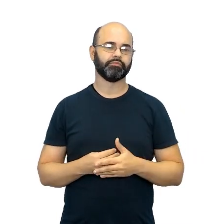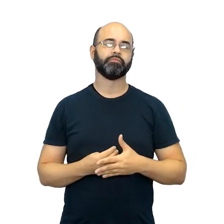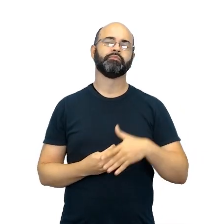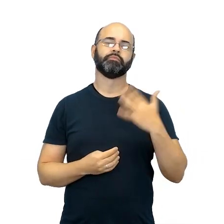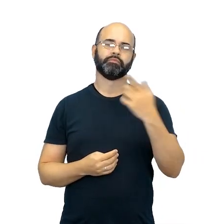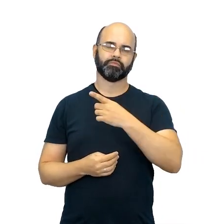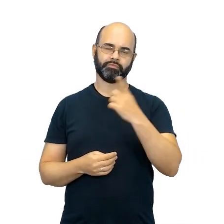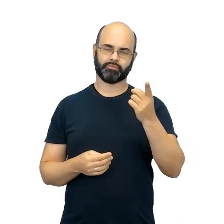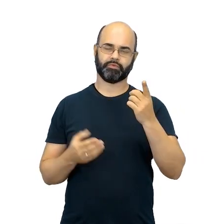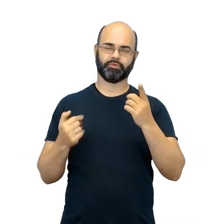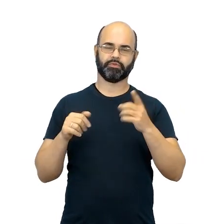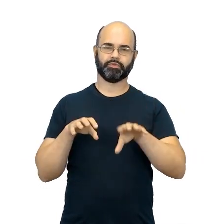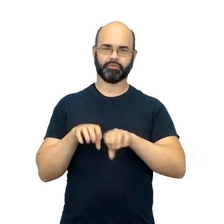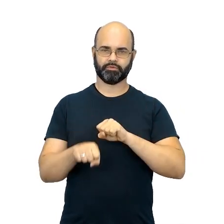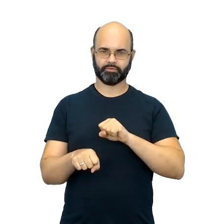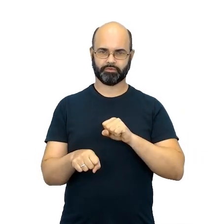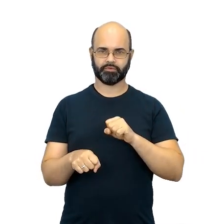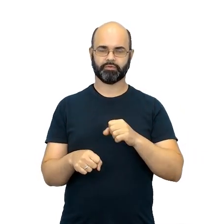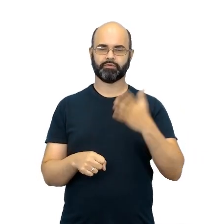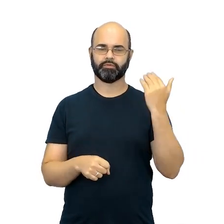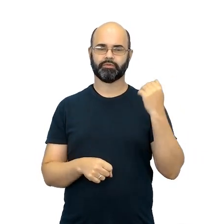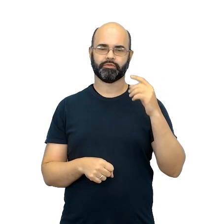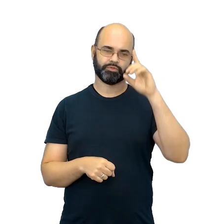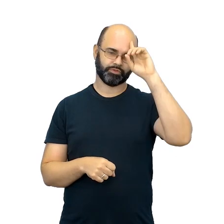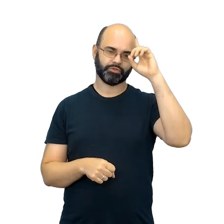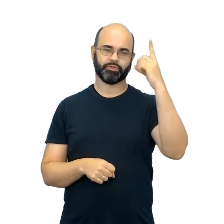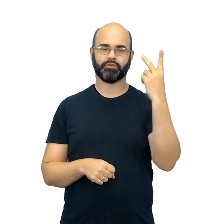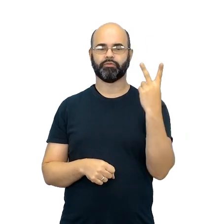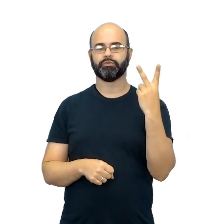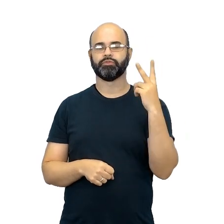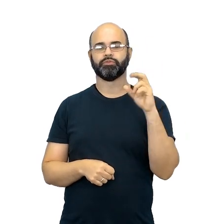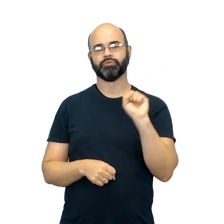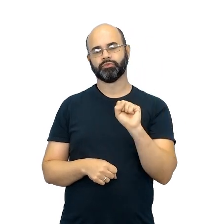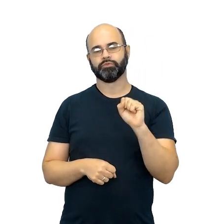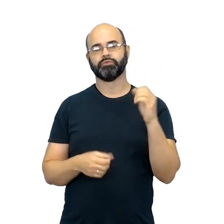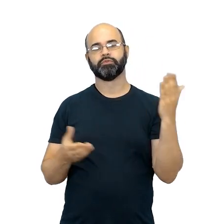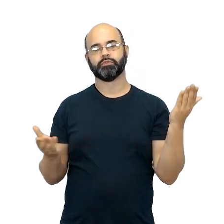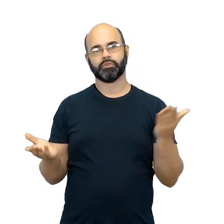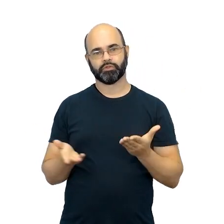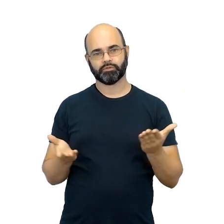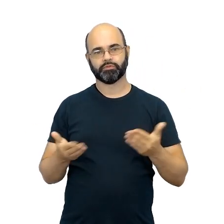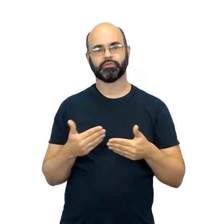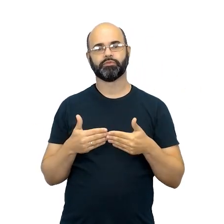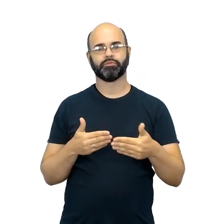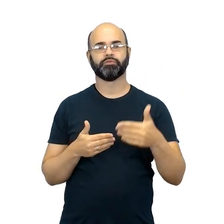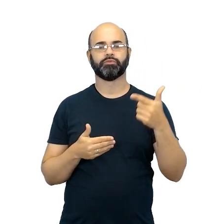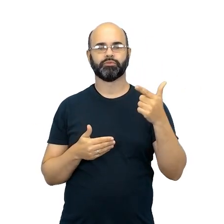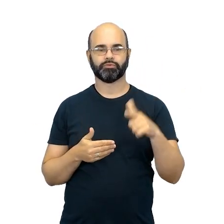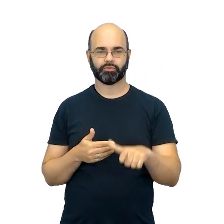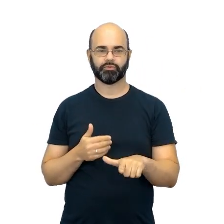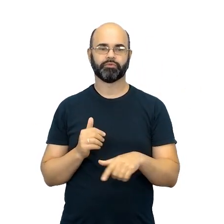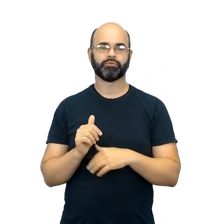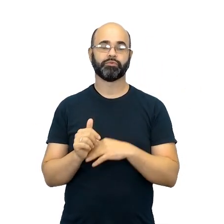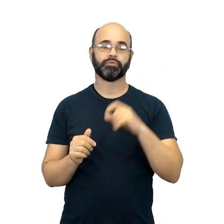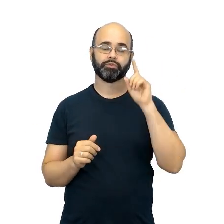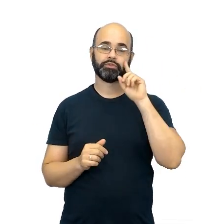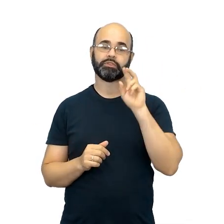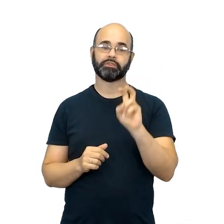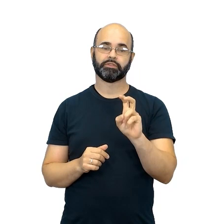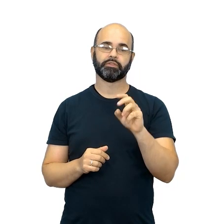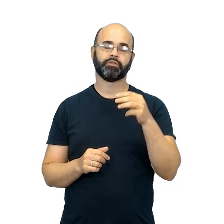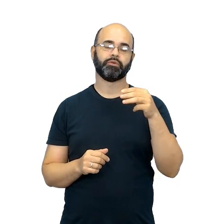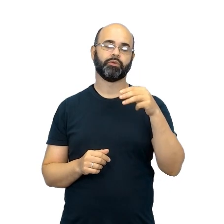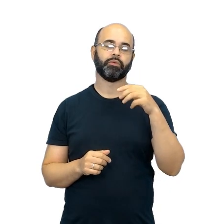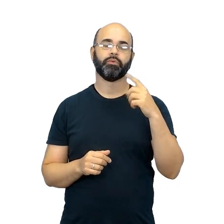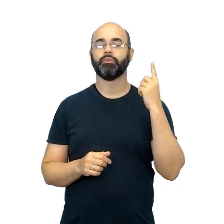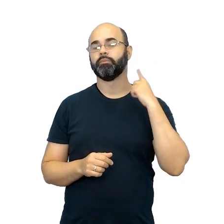formação de etapa no dia 28 de abril, e agora, no dia 5 de maio, tendo a formação específica, né, a formação atual que nós